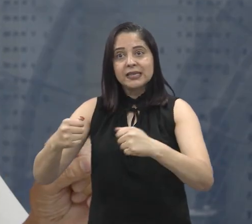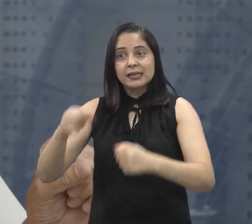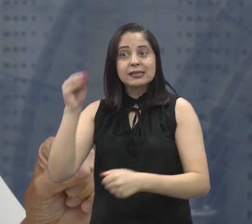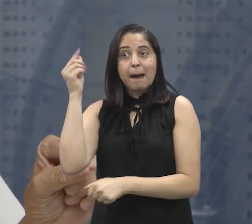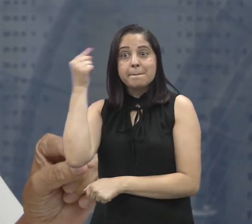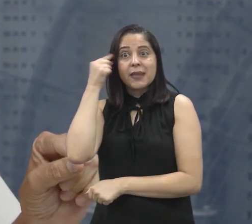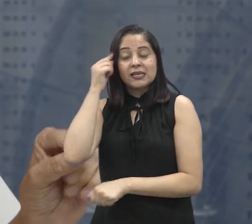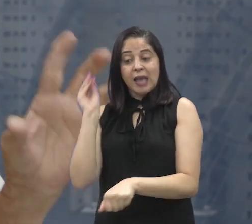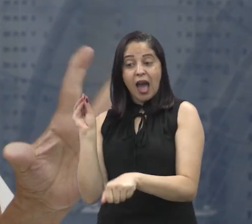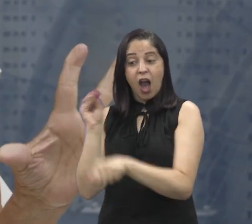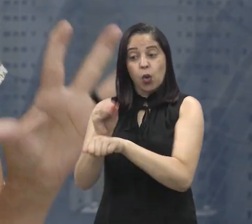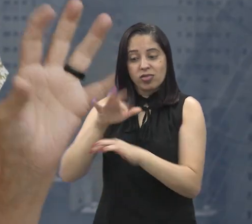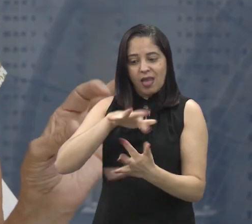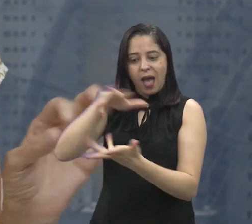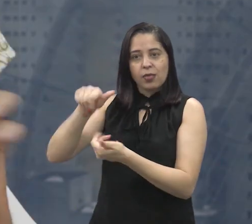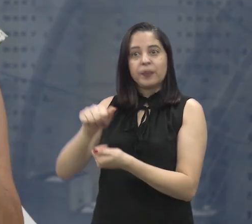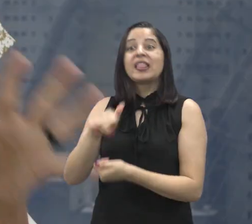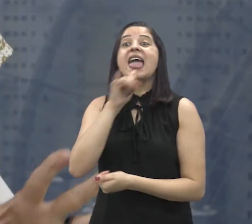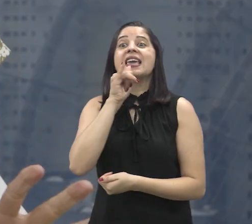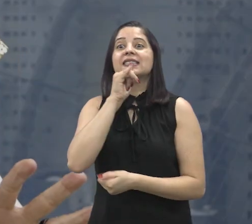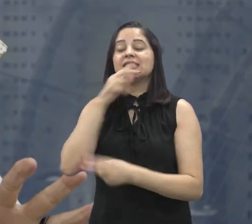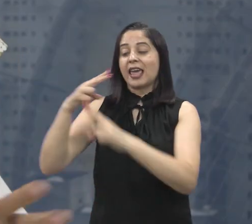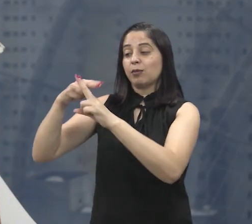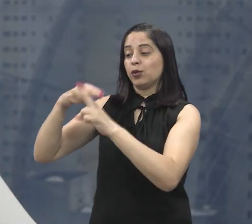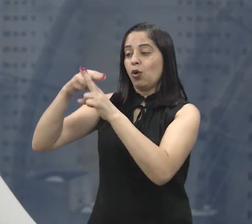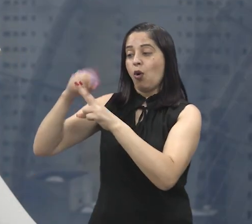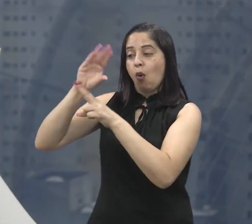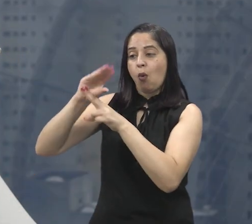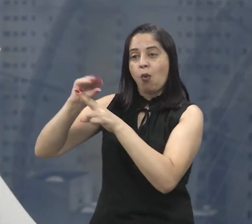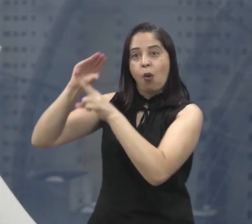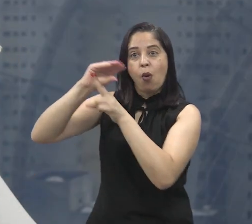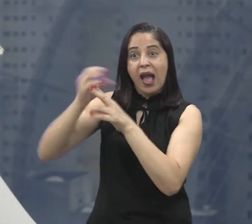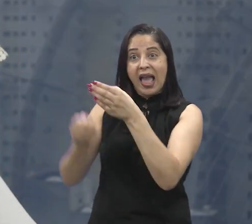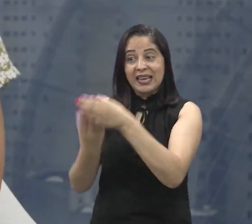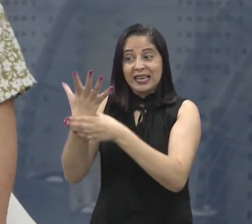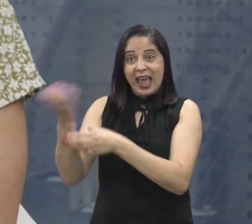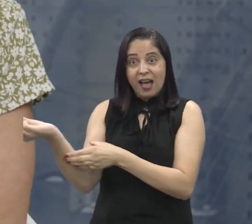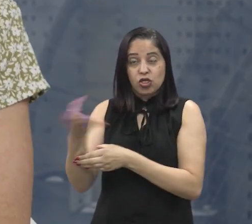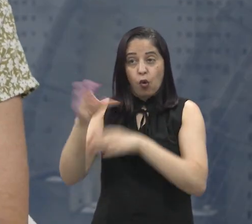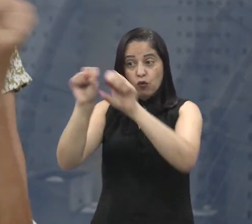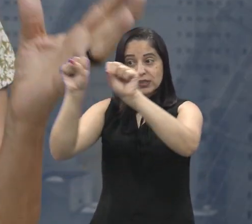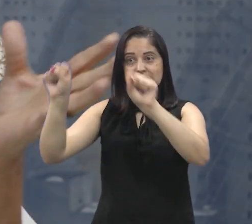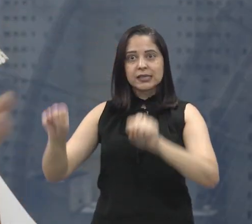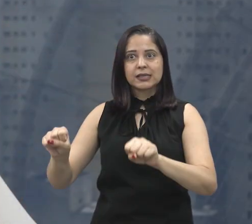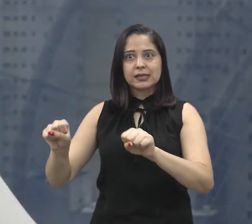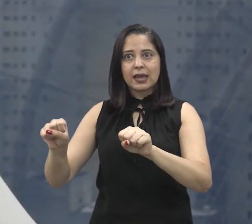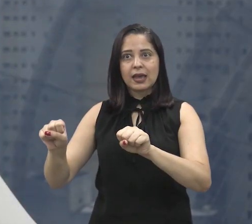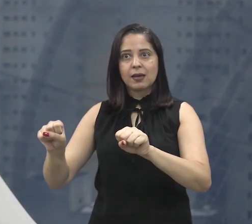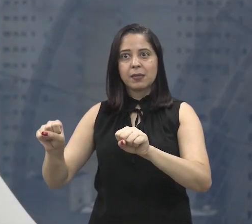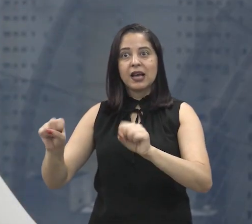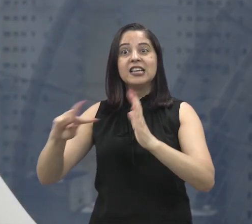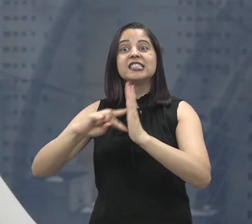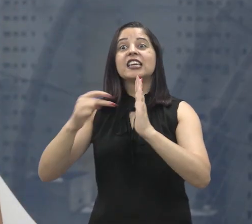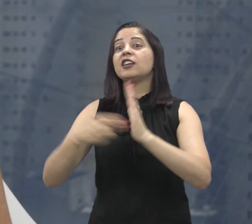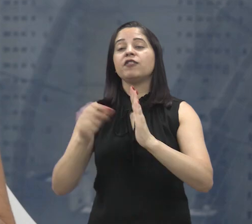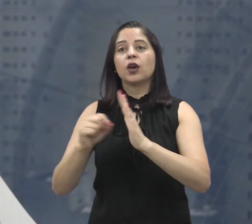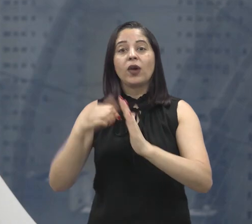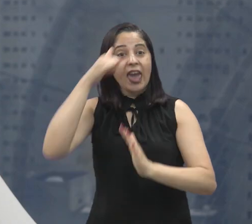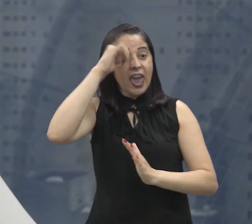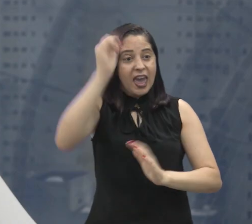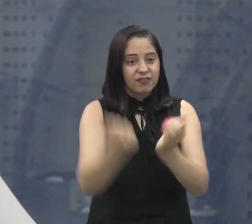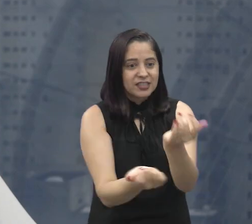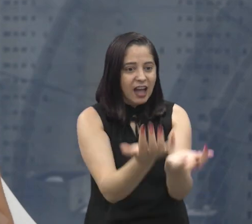das pessoas humanas, né? Das pessoas, dos seres vivos, no planeta. Né? Quando o INPE lança um